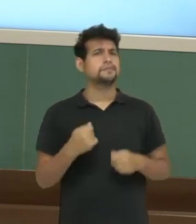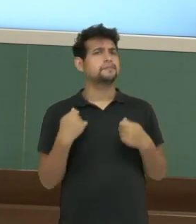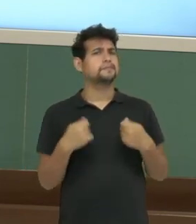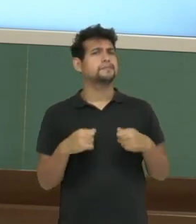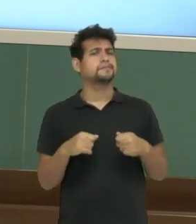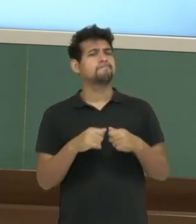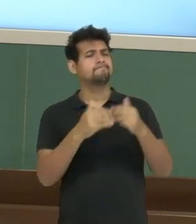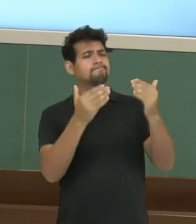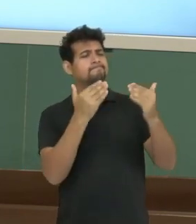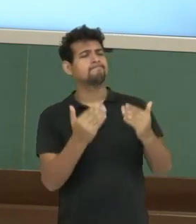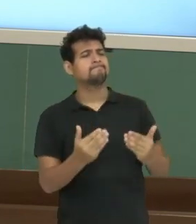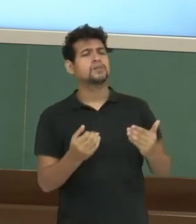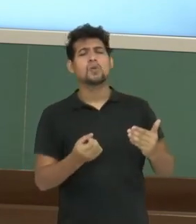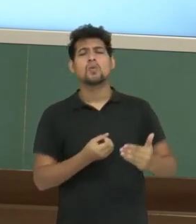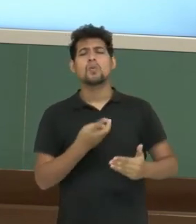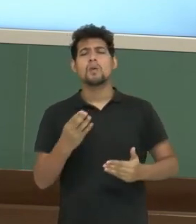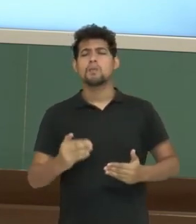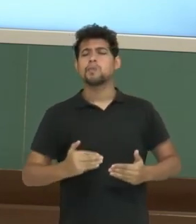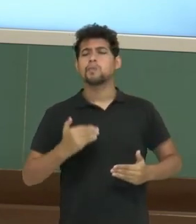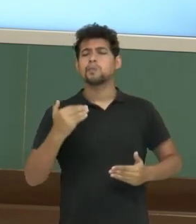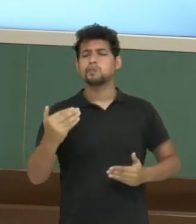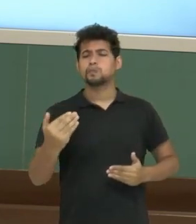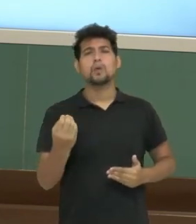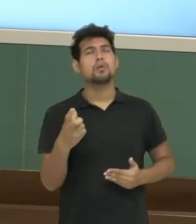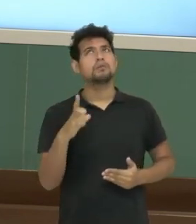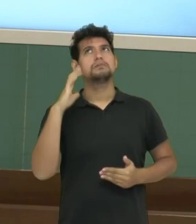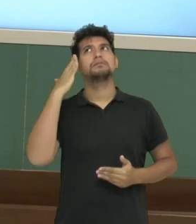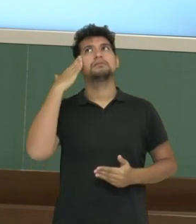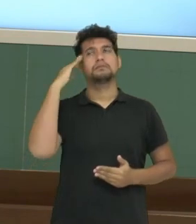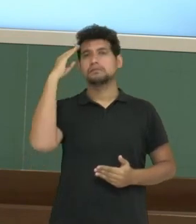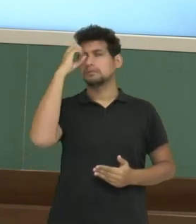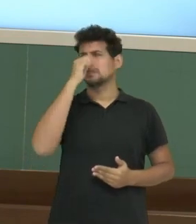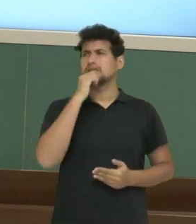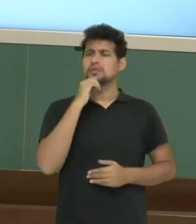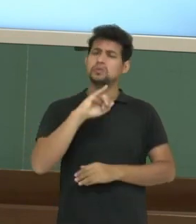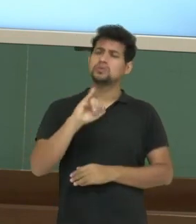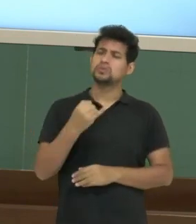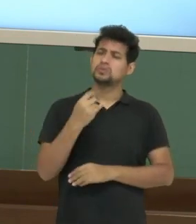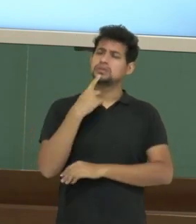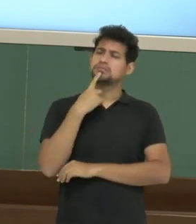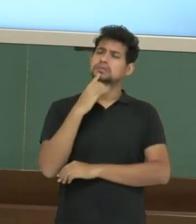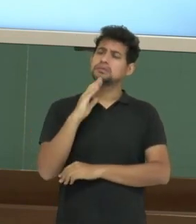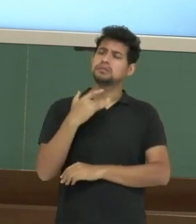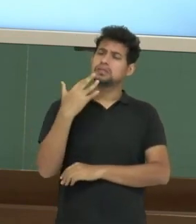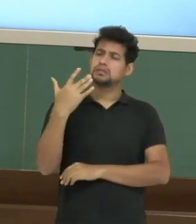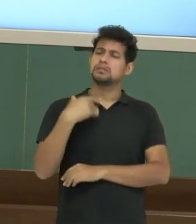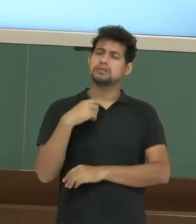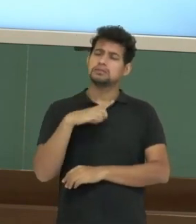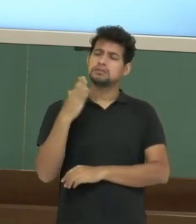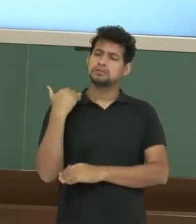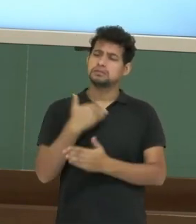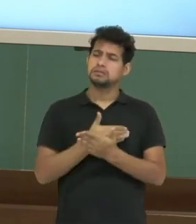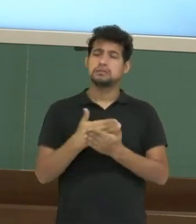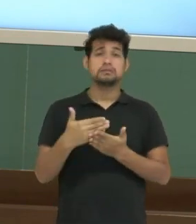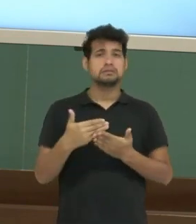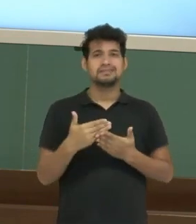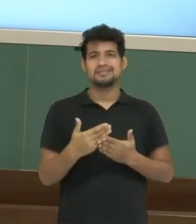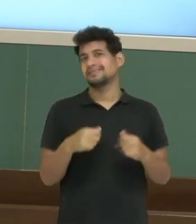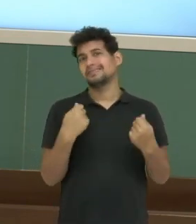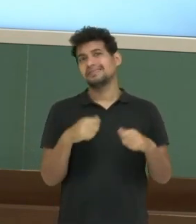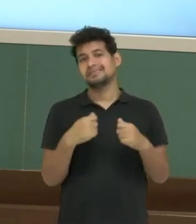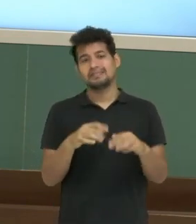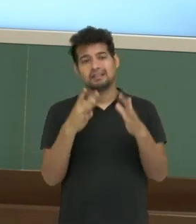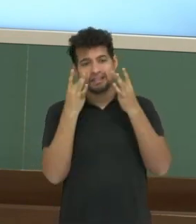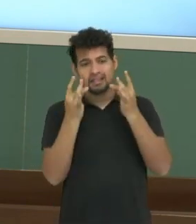ver o quanto passou. Então, ou você tem essa noção, o juro é o quanto passou do que eu tinha no começo. Então, você não precisa prestar